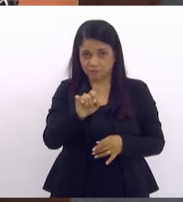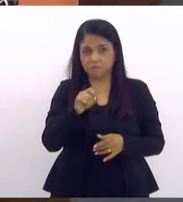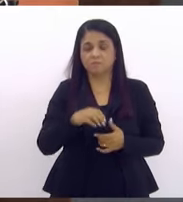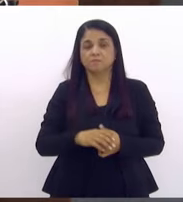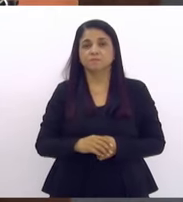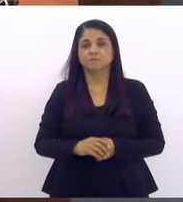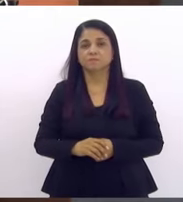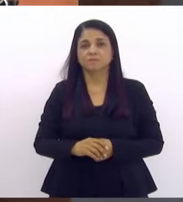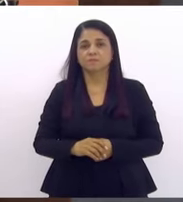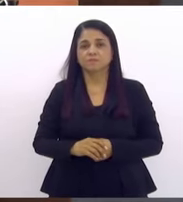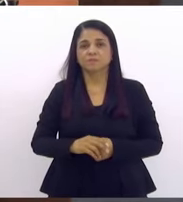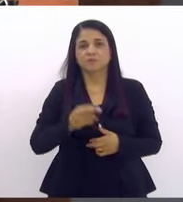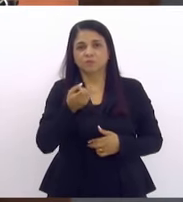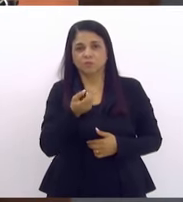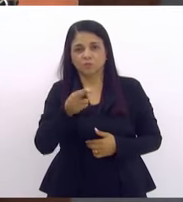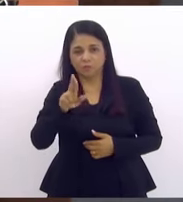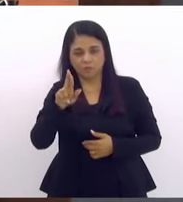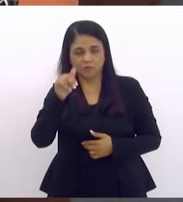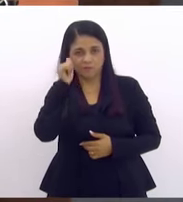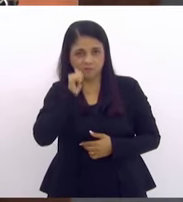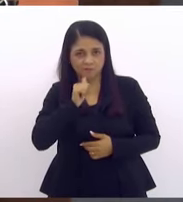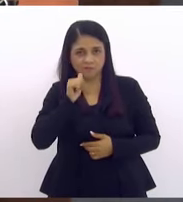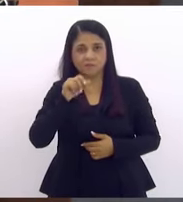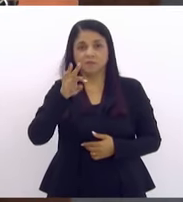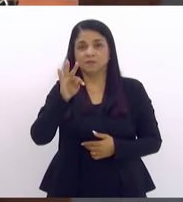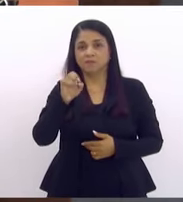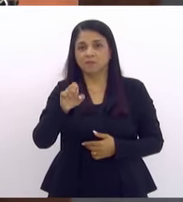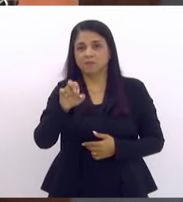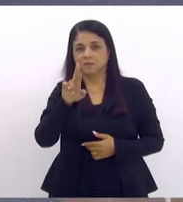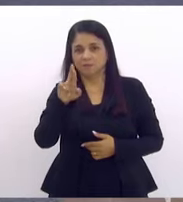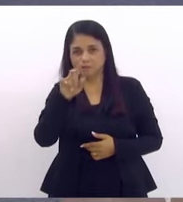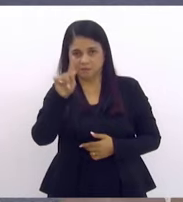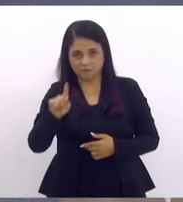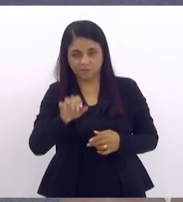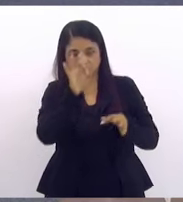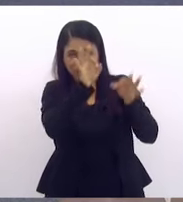juiz dout Teresa da Costa prata